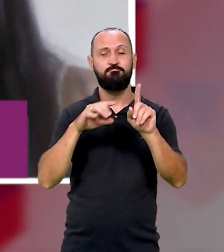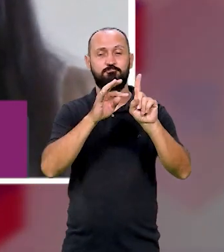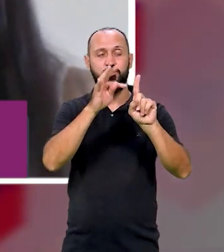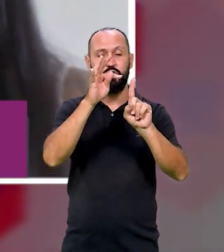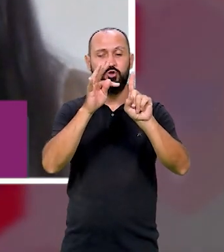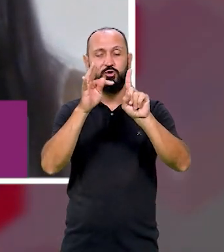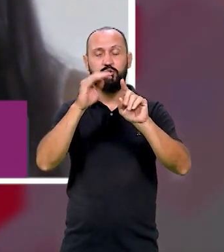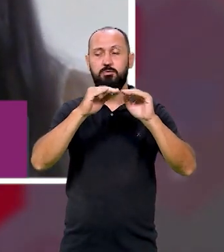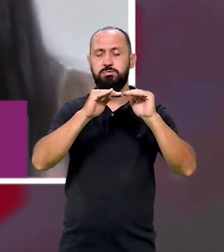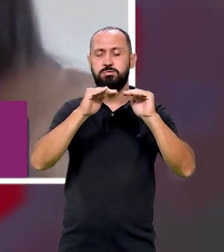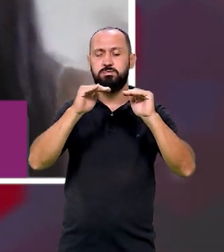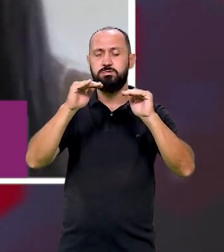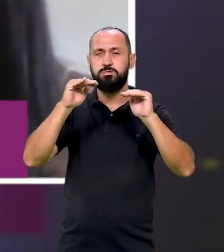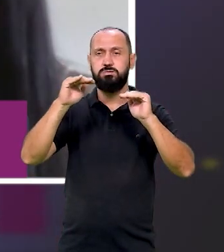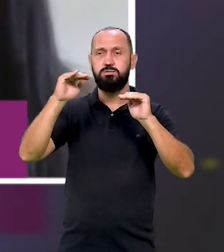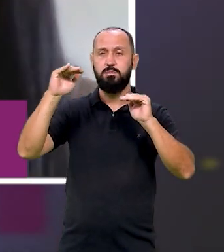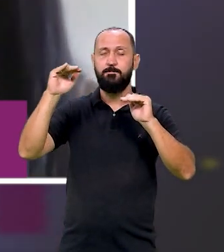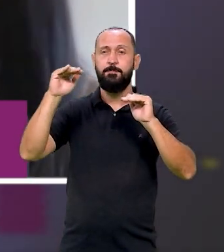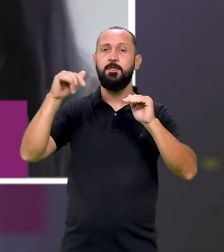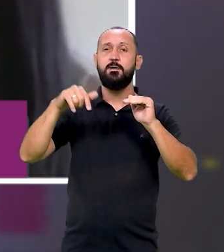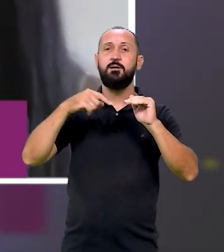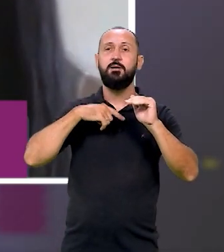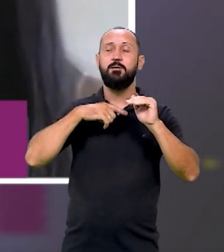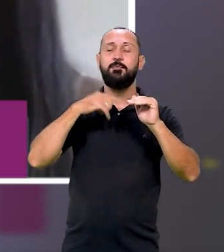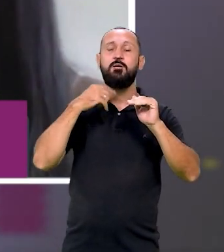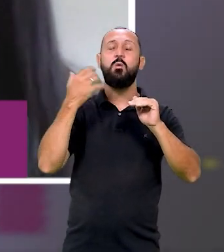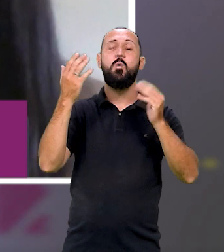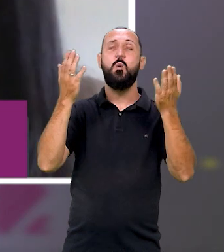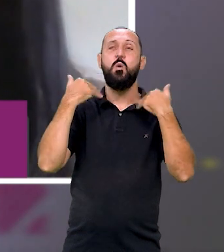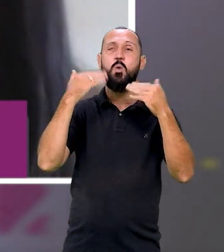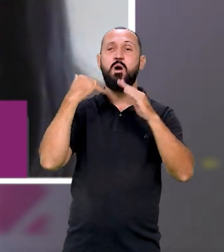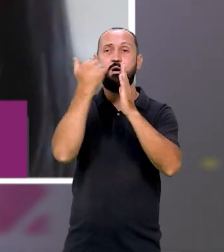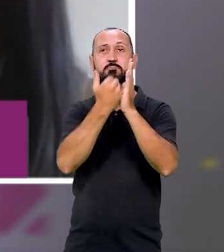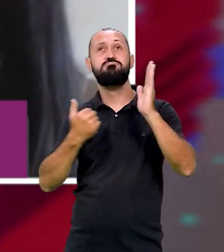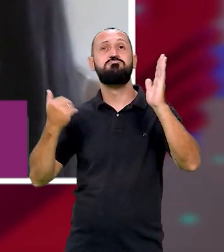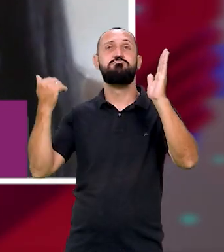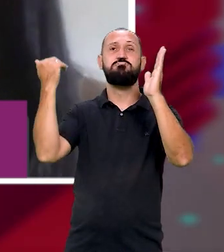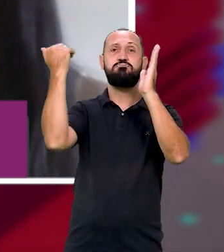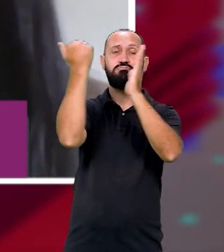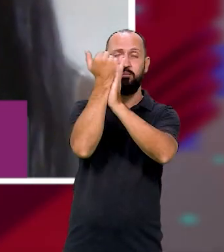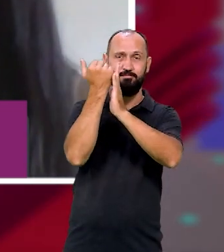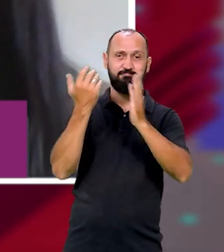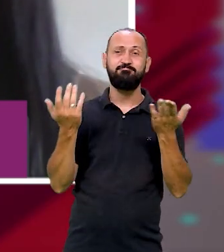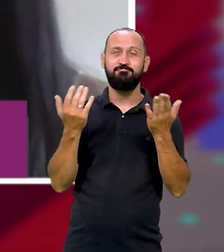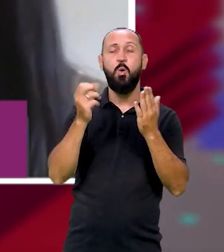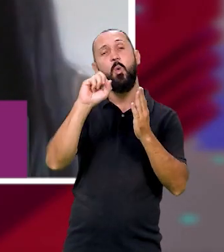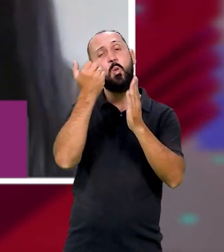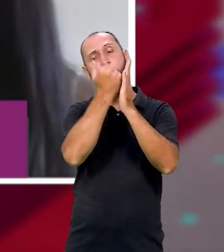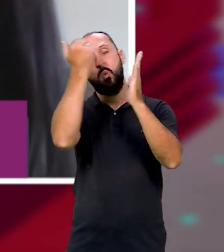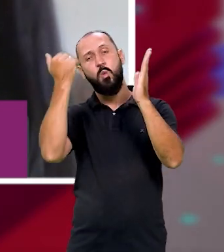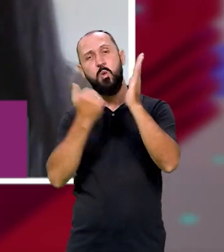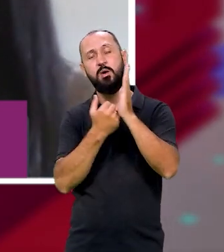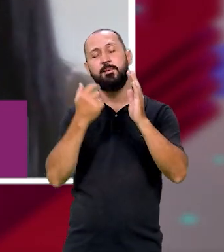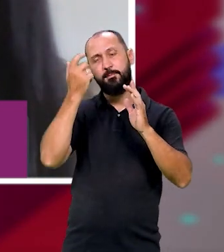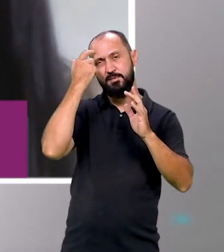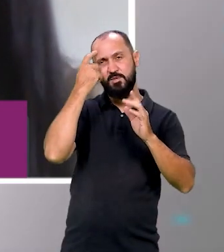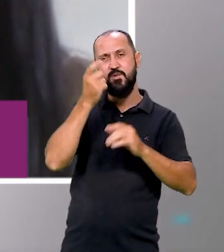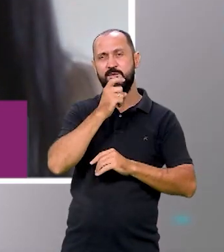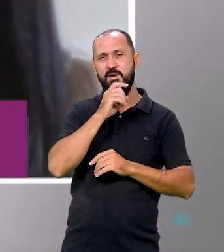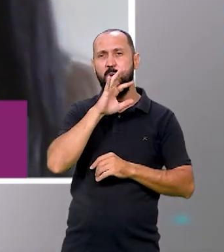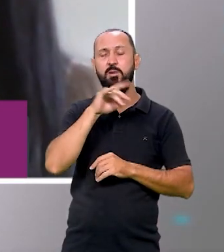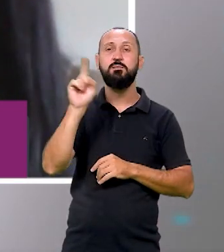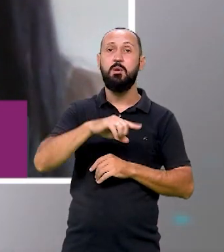temperatura além ou inferior, a gente tem a hipertermia ou a hipo, né? Então a